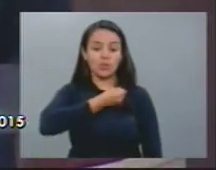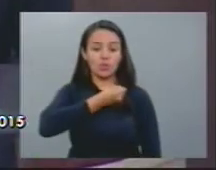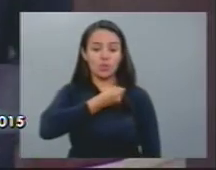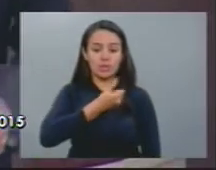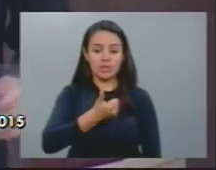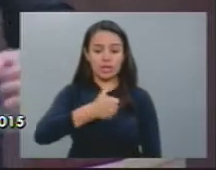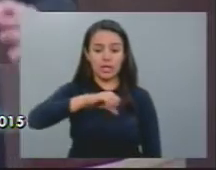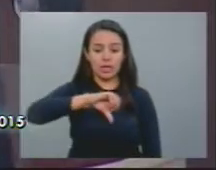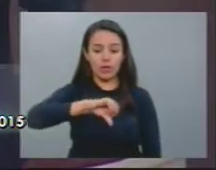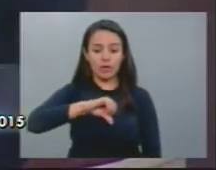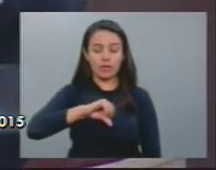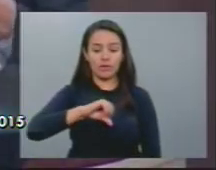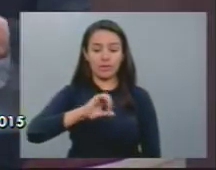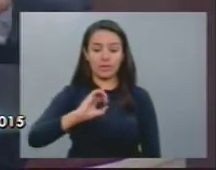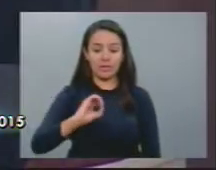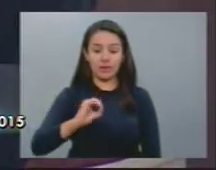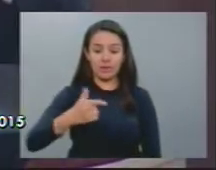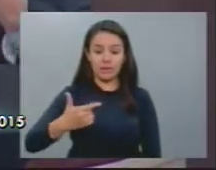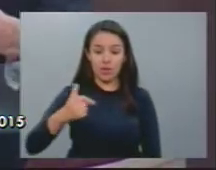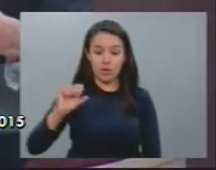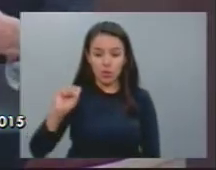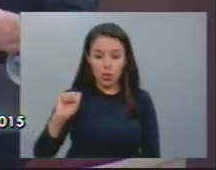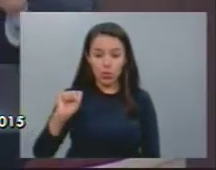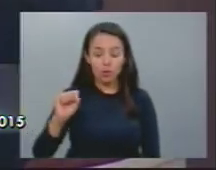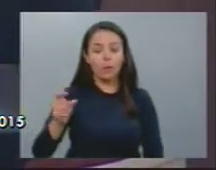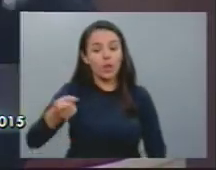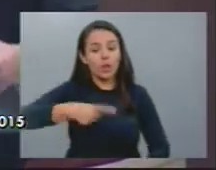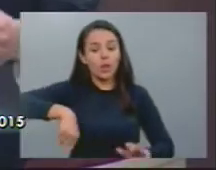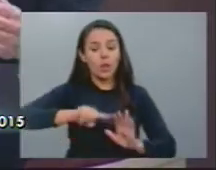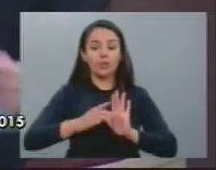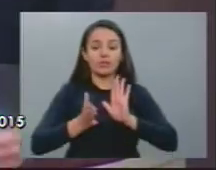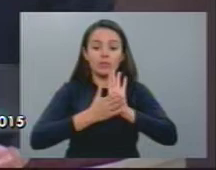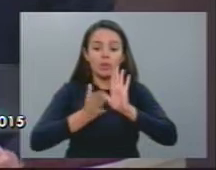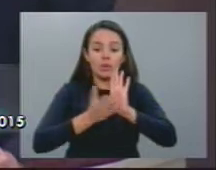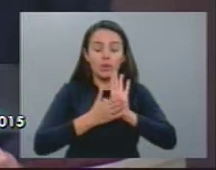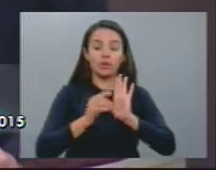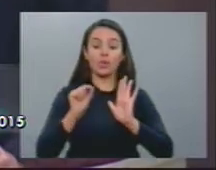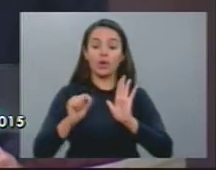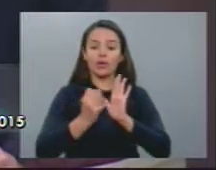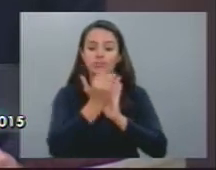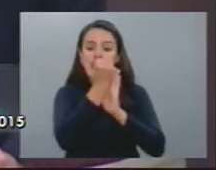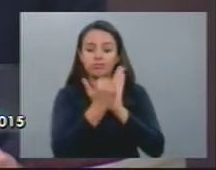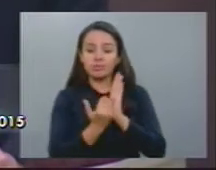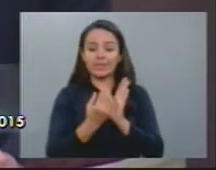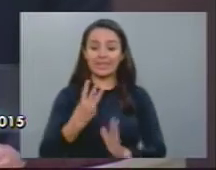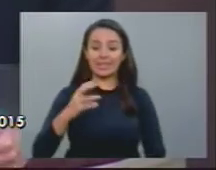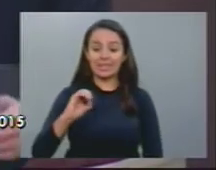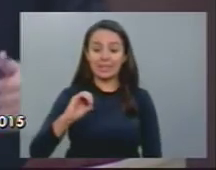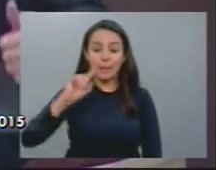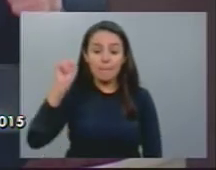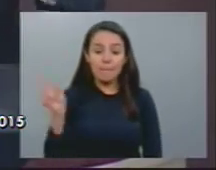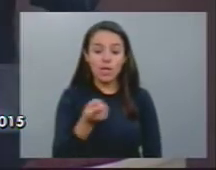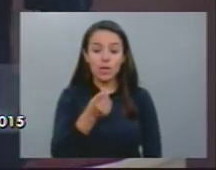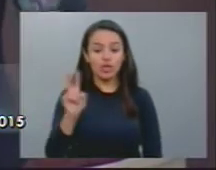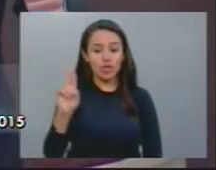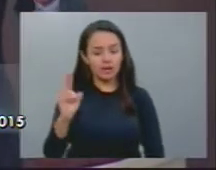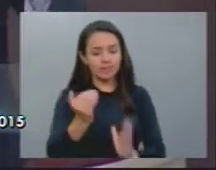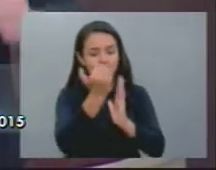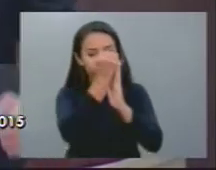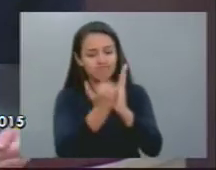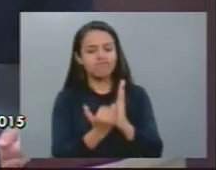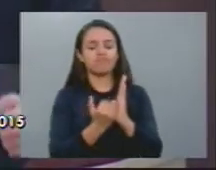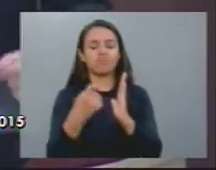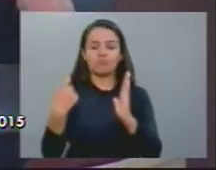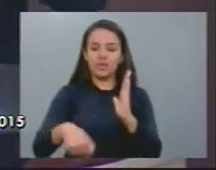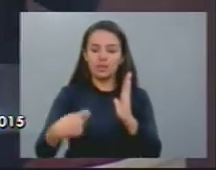estamos propondo 30 milhões de redução. Para quê? Para a